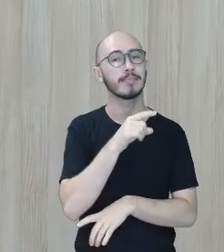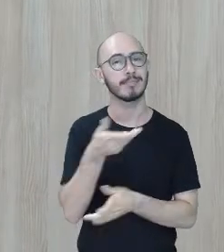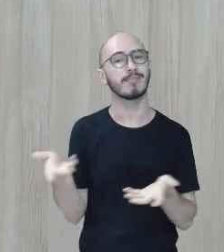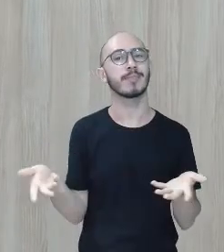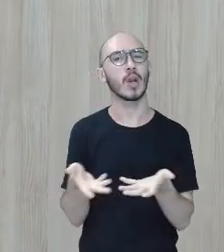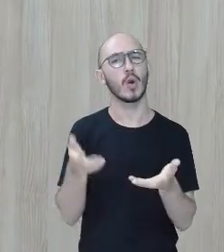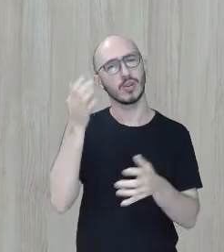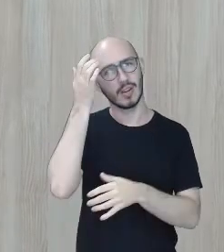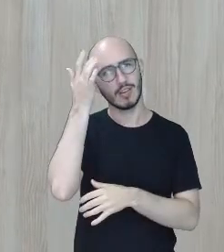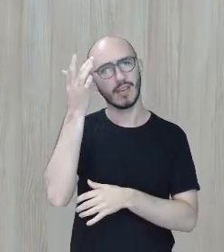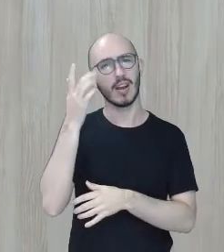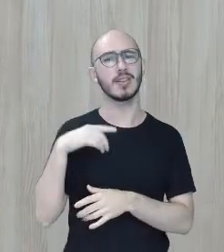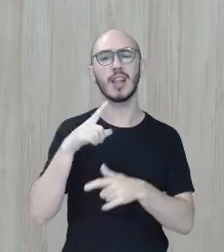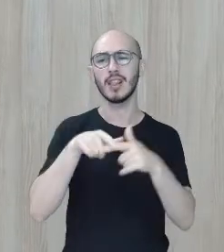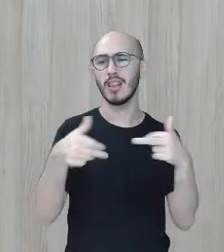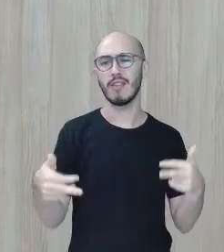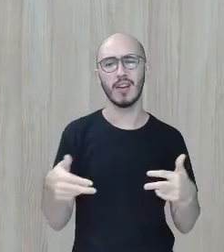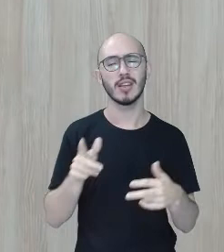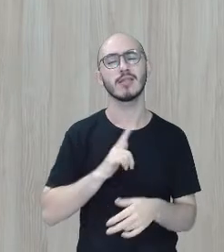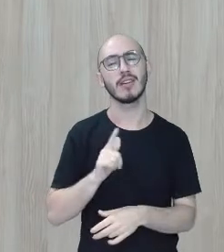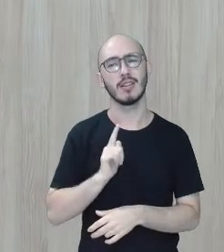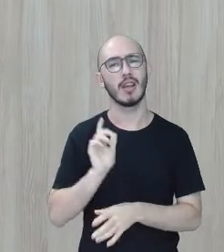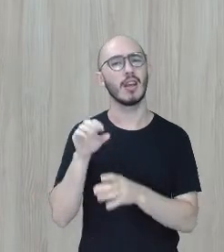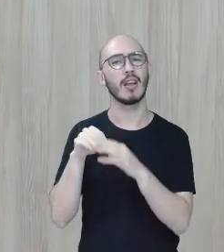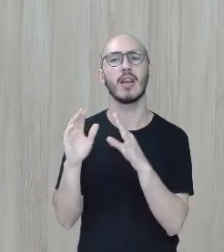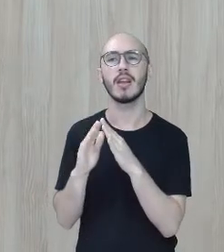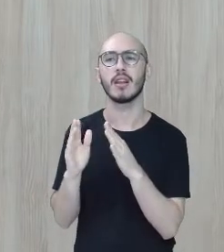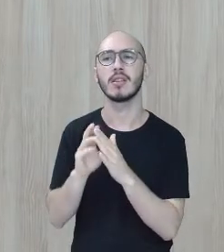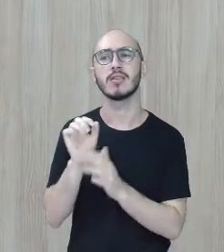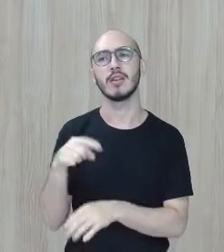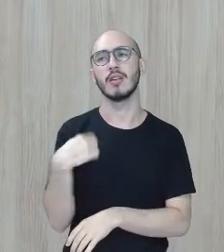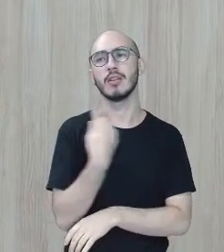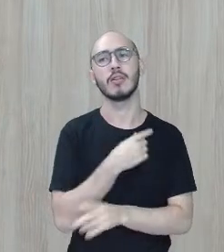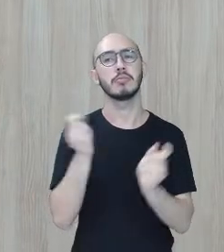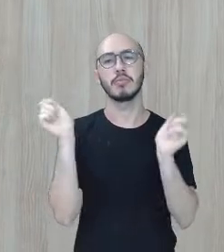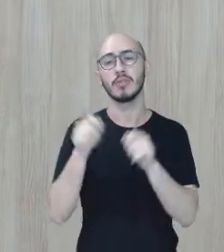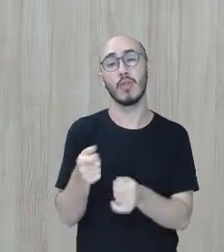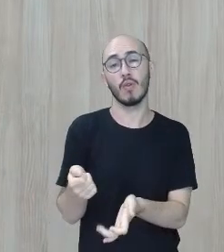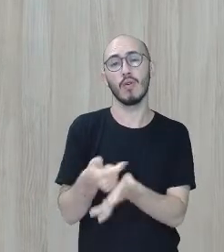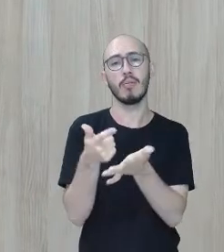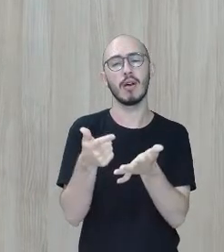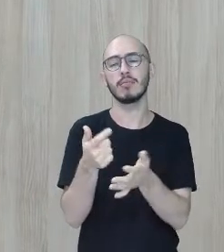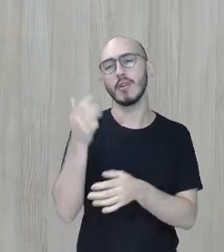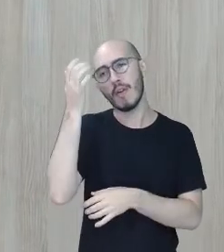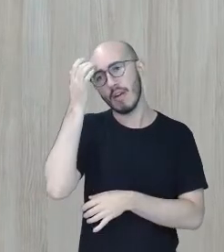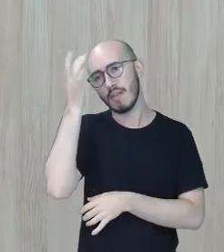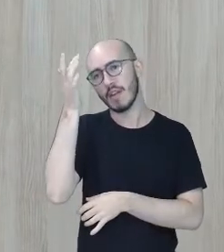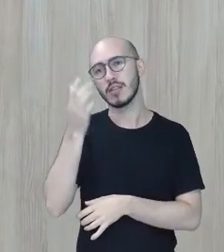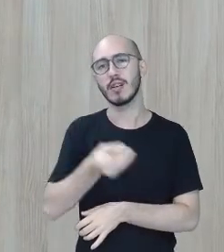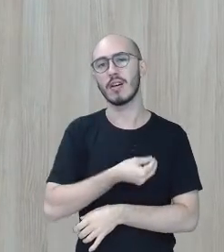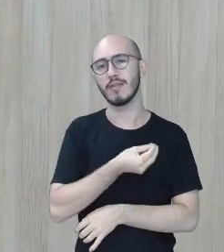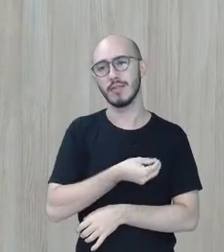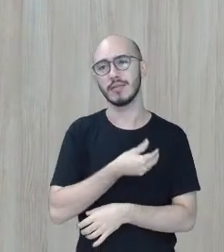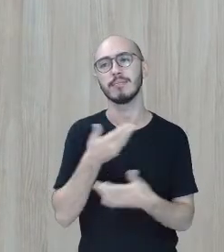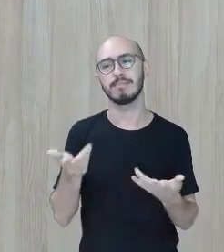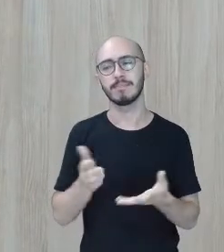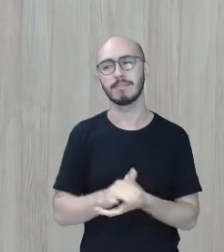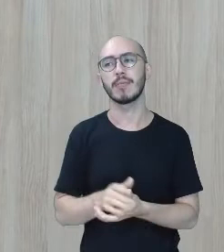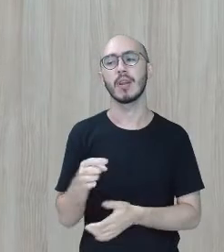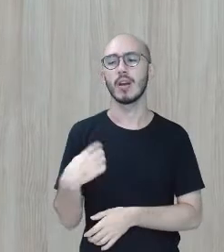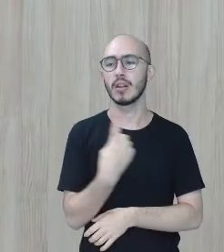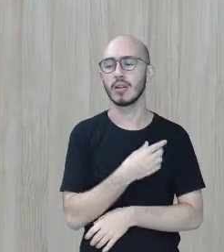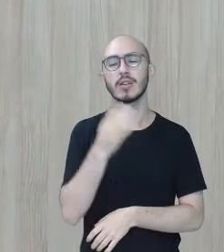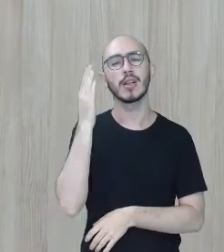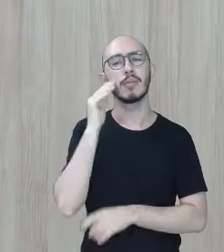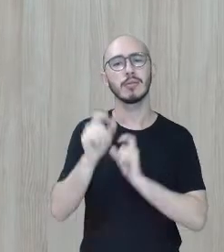hoje de tantos aparelhos eletrodomésticos que, se tivermos condições de comprar, então facilita muito a nossa vida,